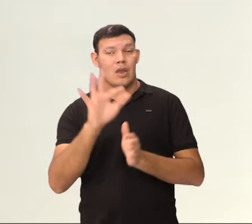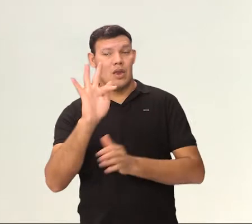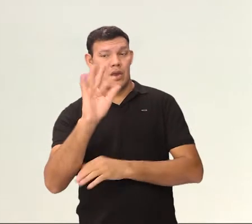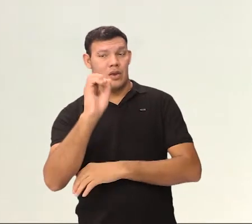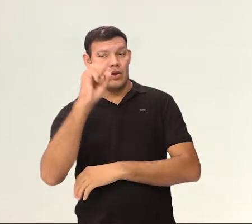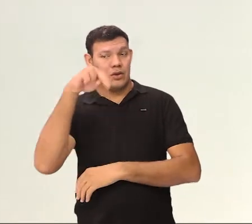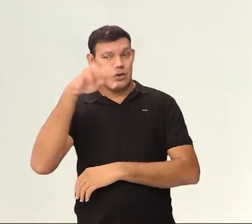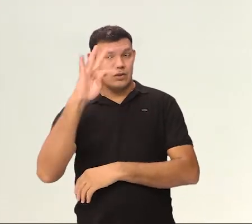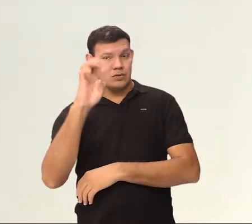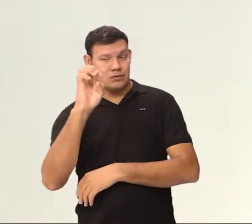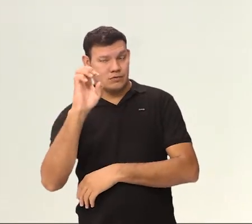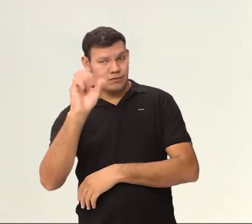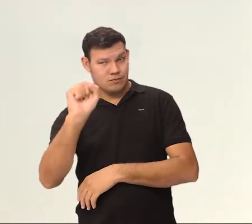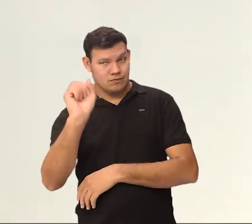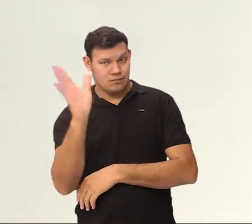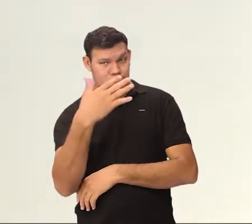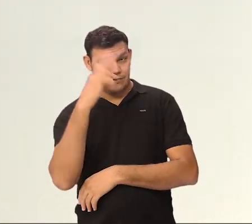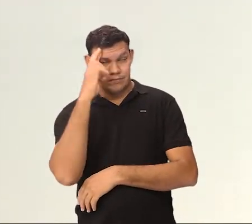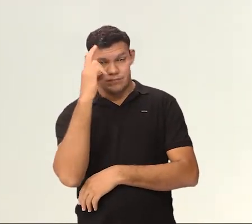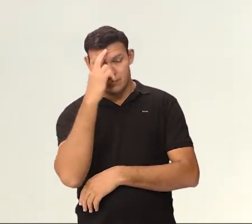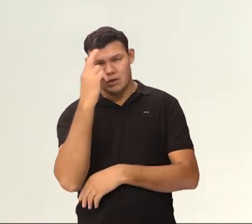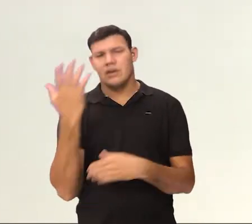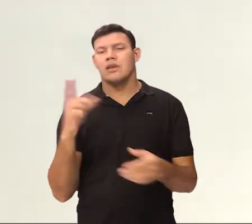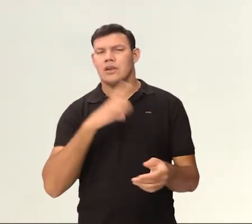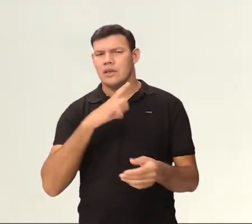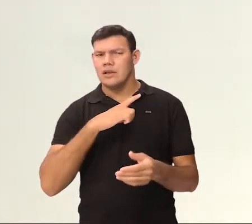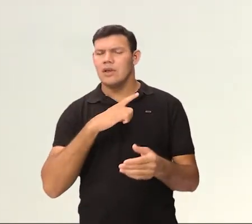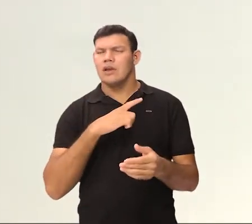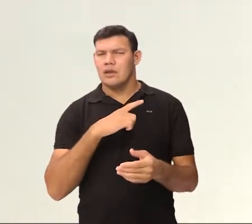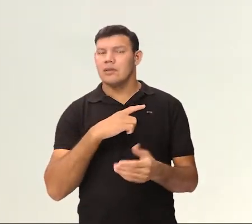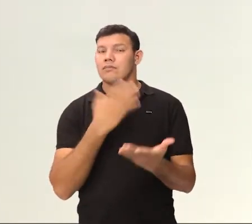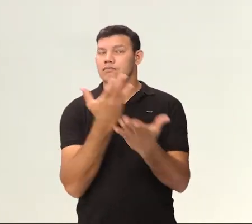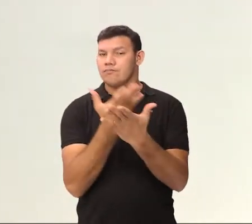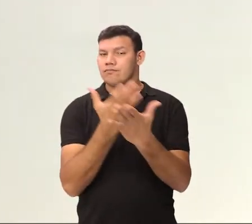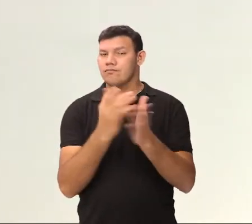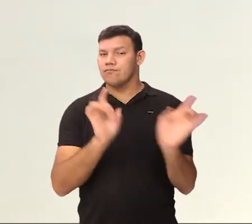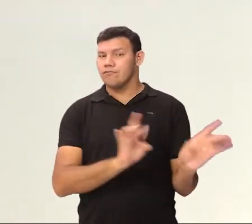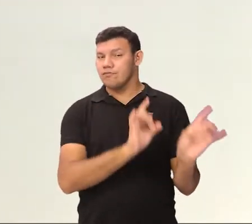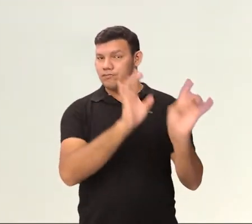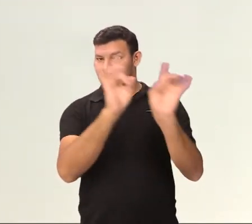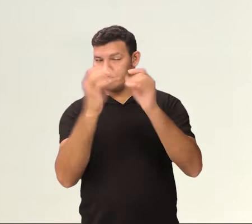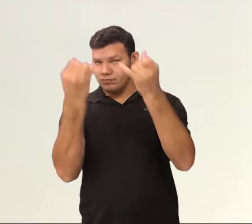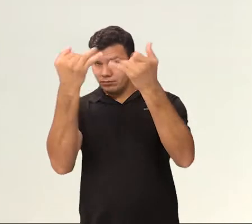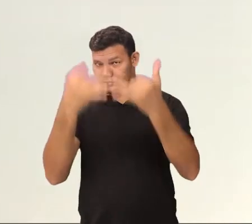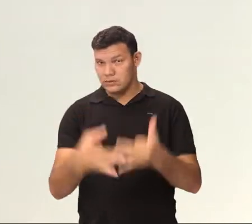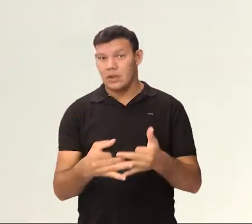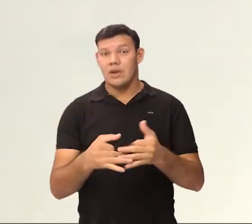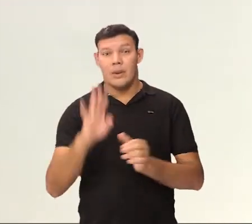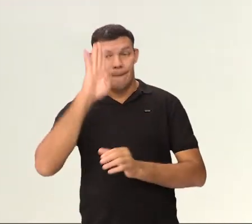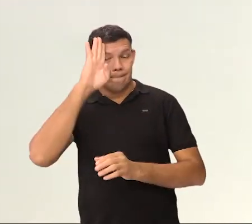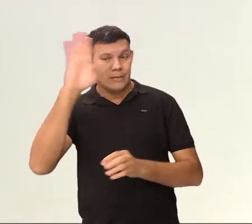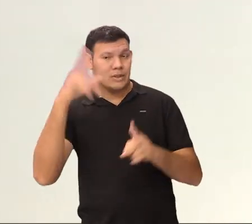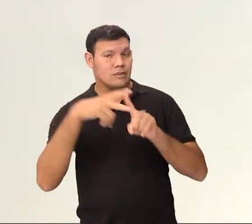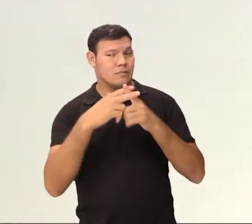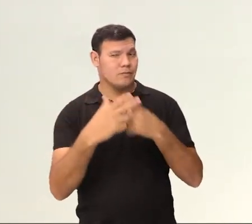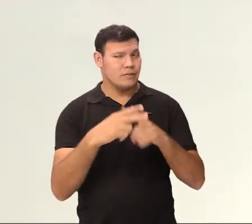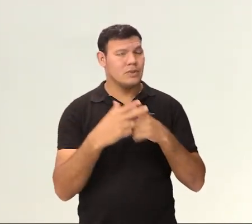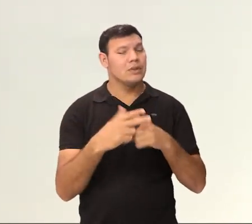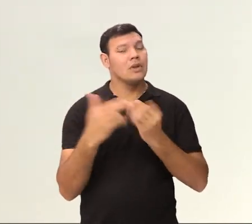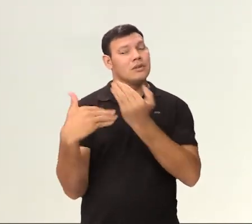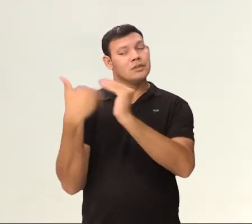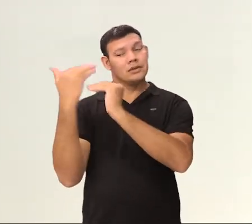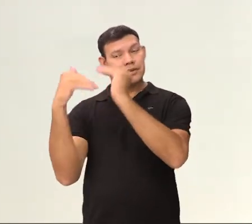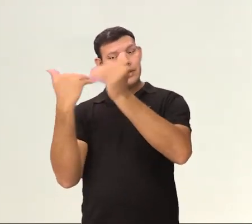uma aula só para estudar sobre essas fontes, elas são o principal mecanismo de desenvolvimento da